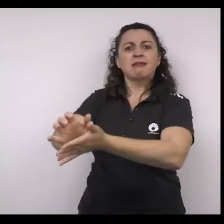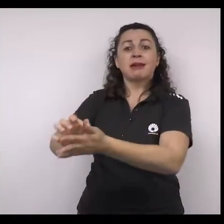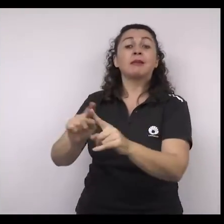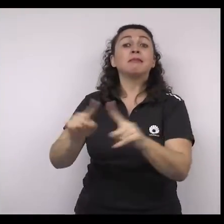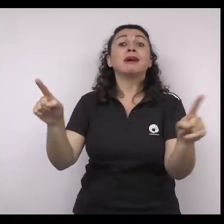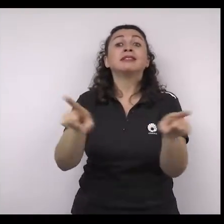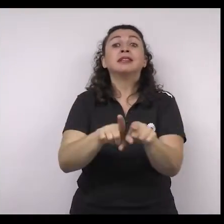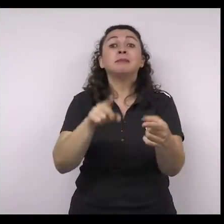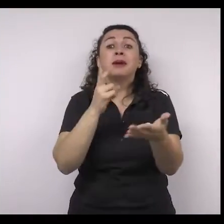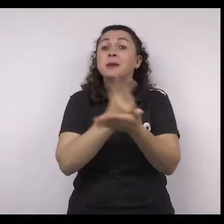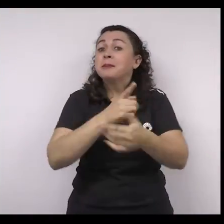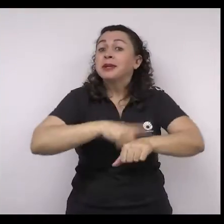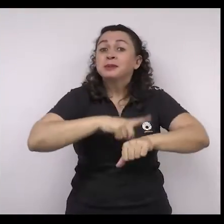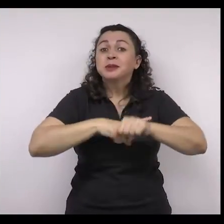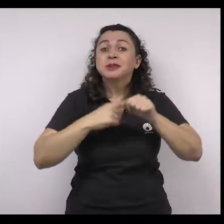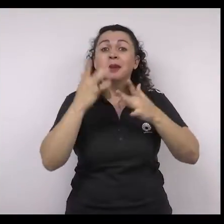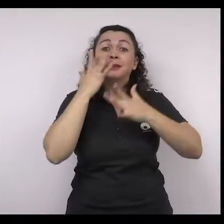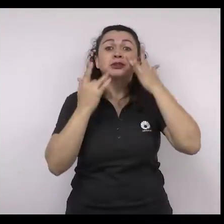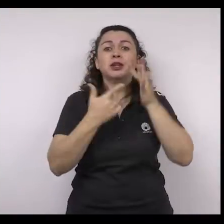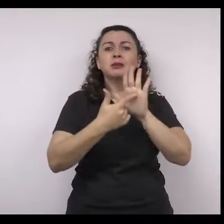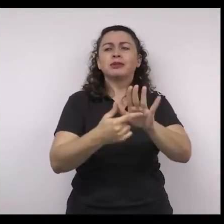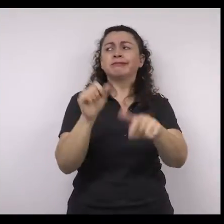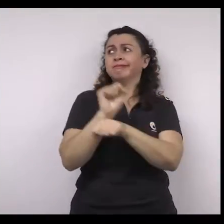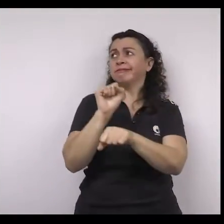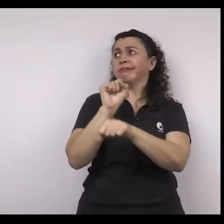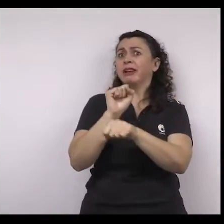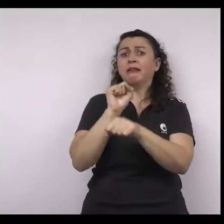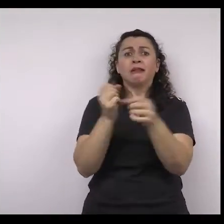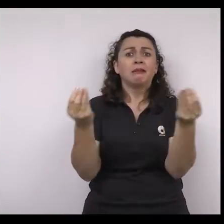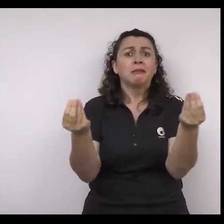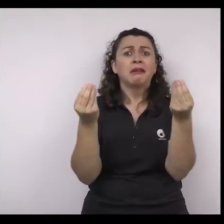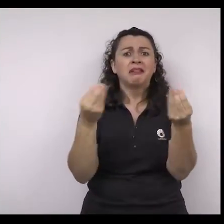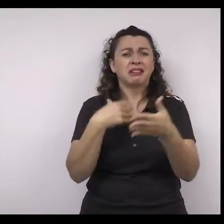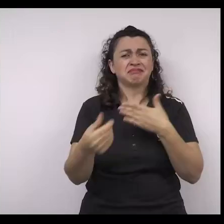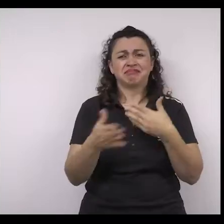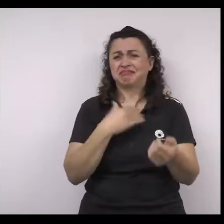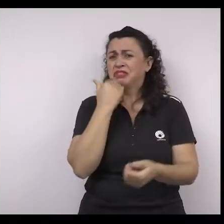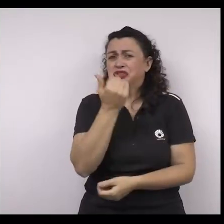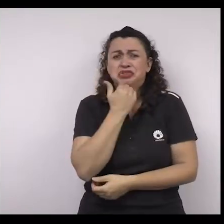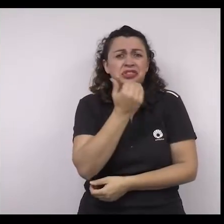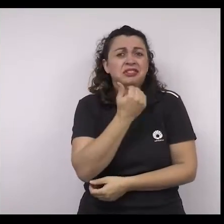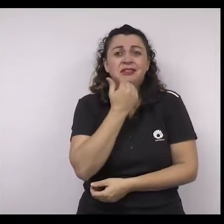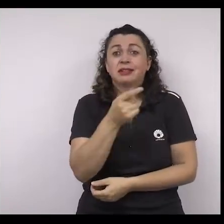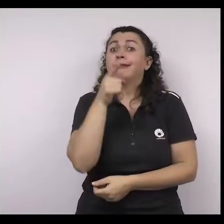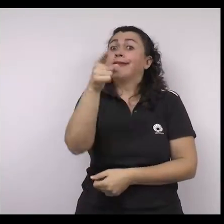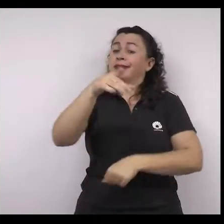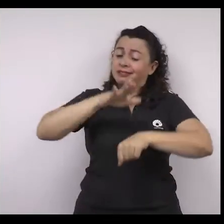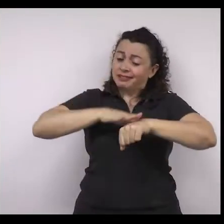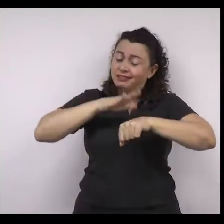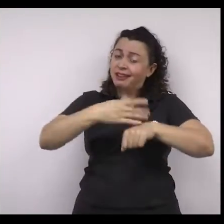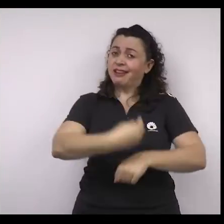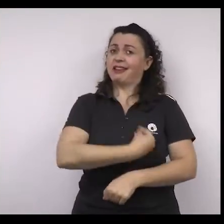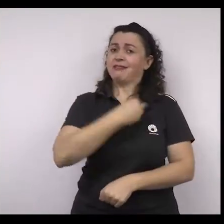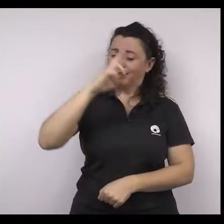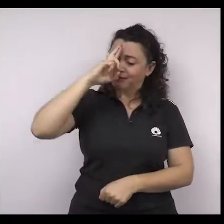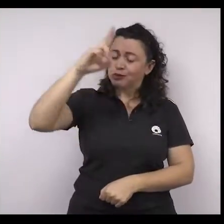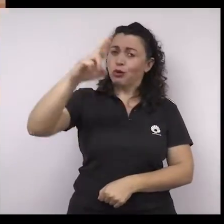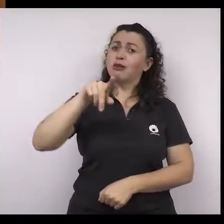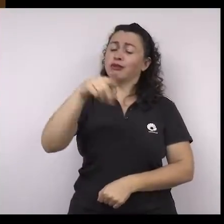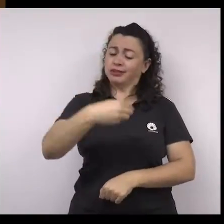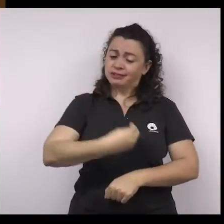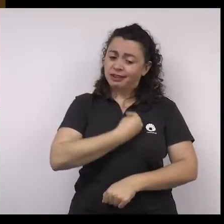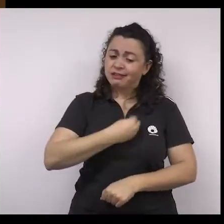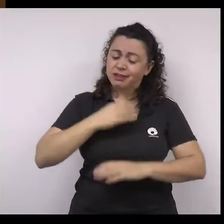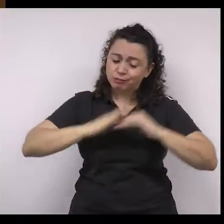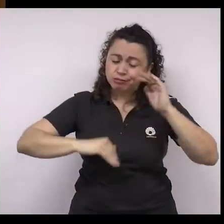mesmo tempo, a peça mostra que esperar Messias não está com nada. E que você tem que preencher a tua vida, você tem que fazer a tua vida.